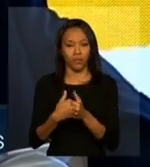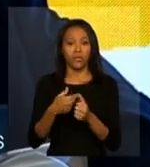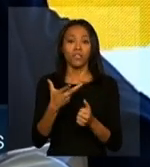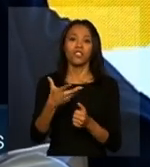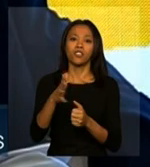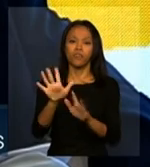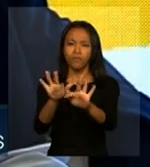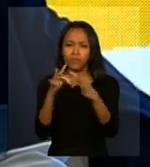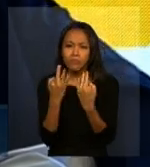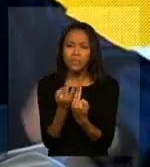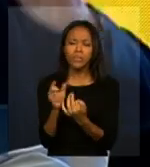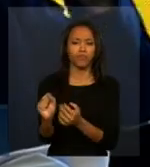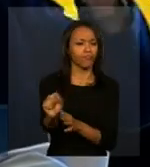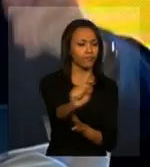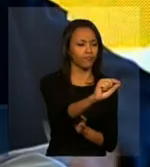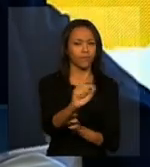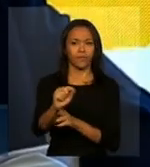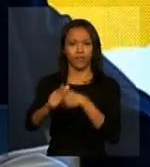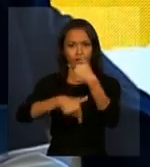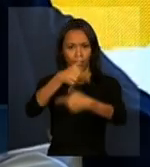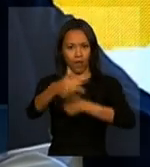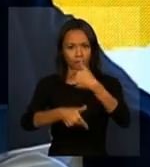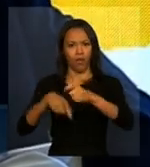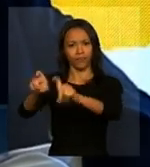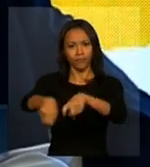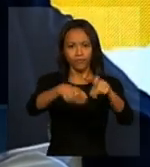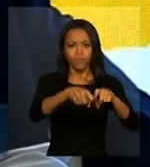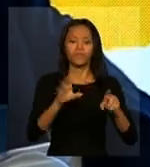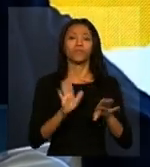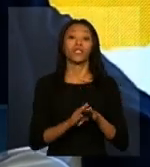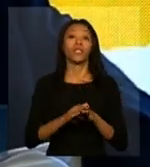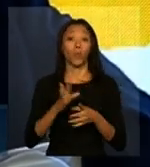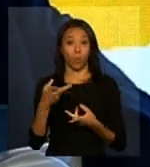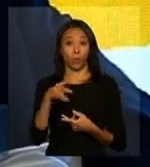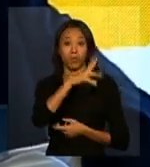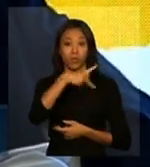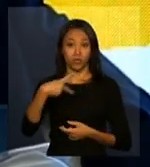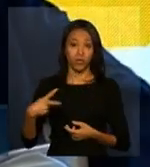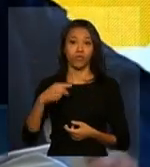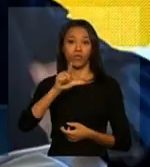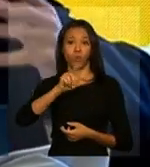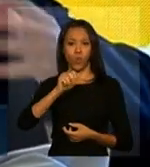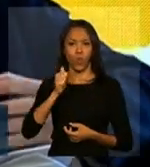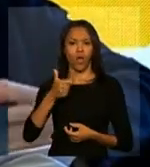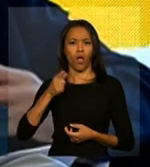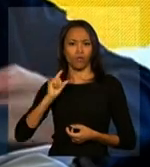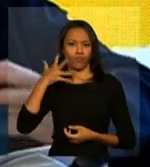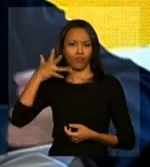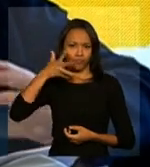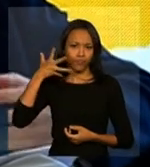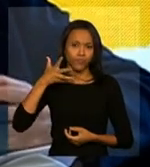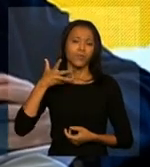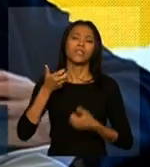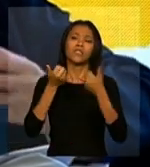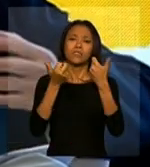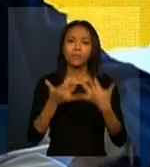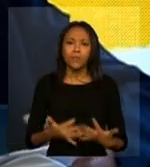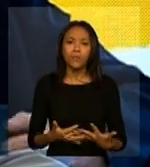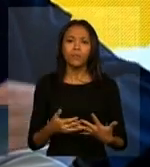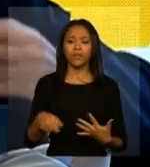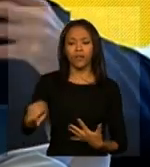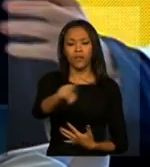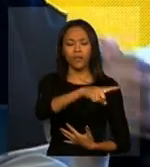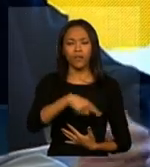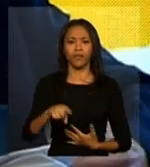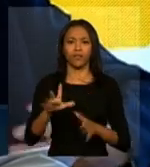agricultores familiares, como o presidente Lula colocou tão bem, ainda tão desprovidos do